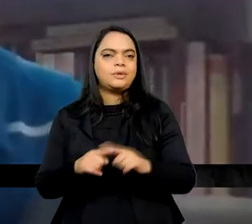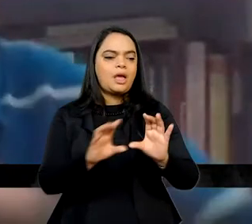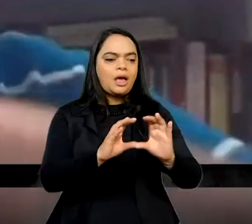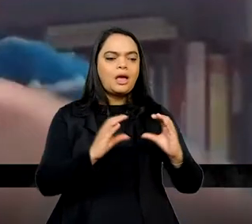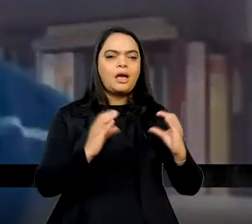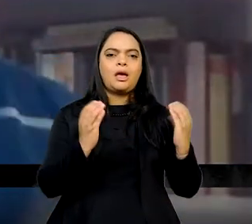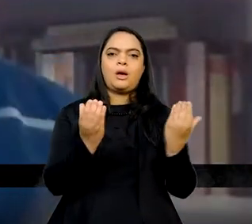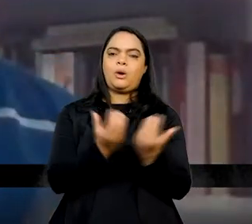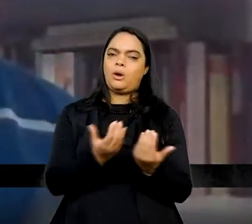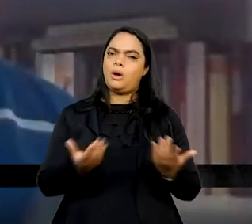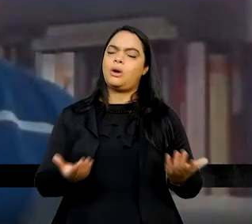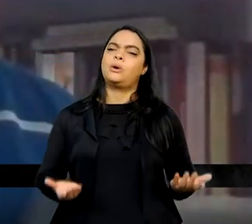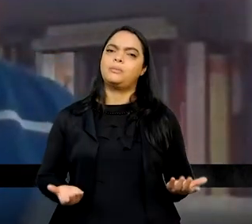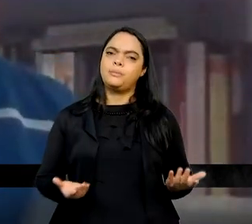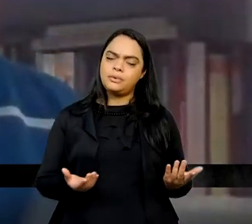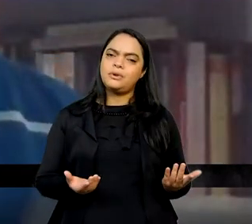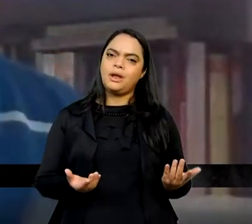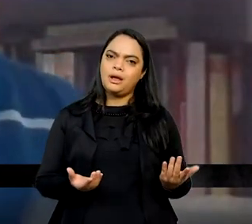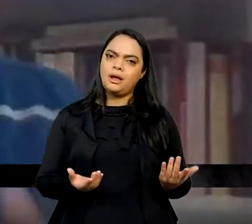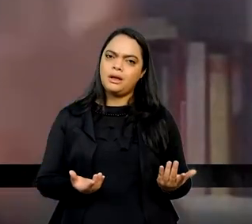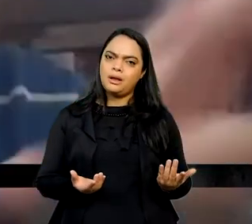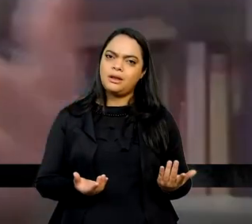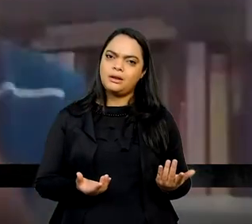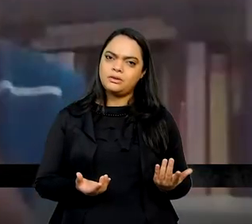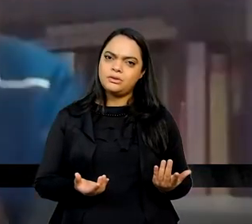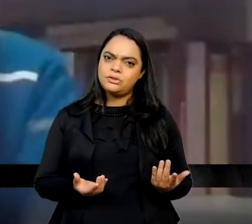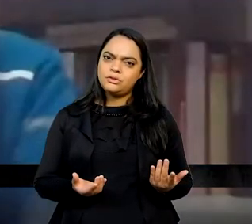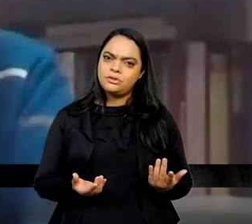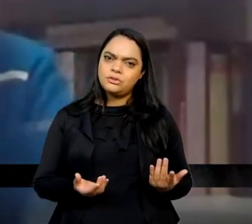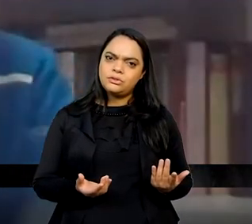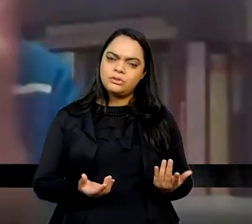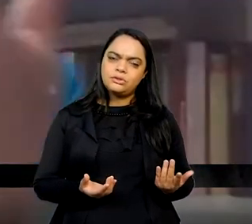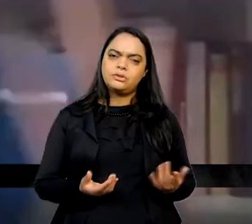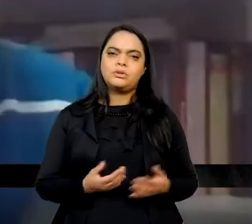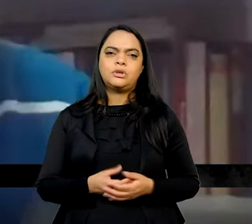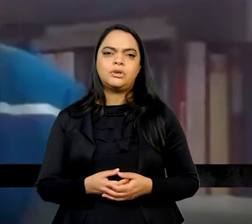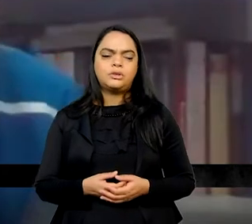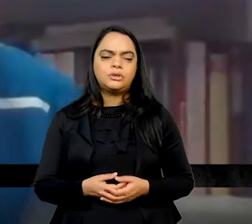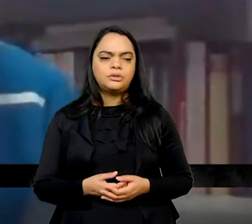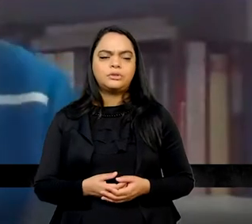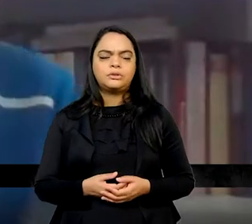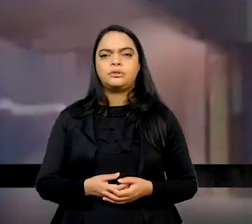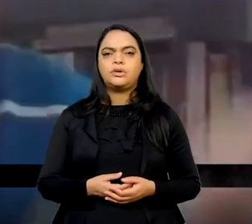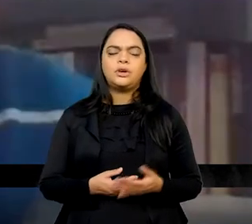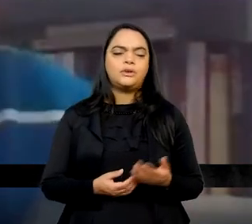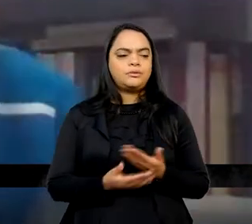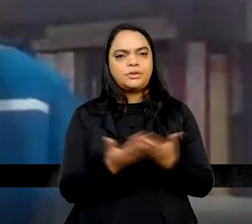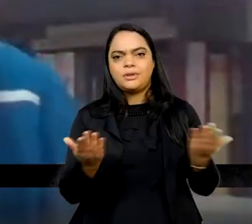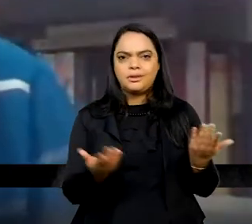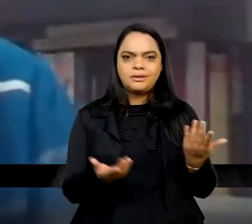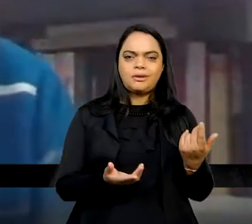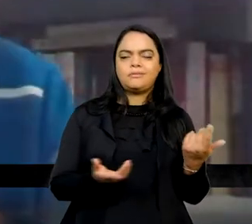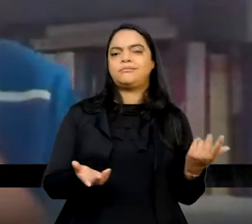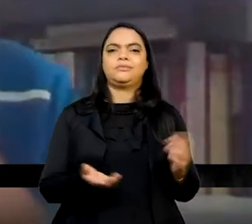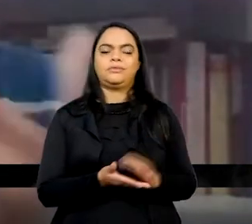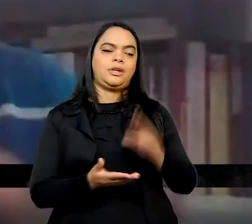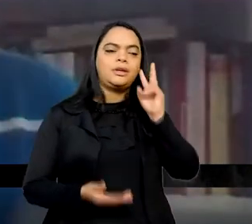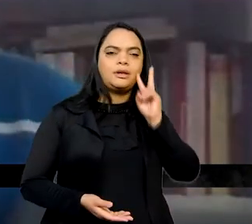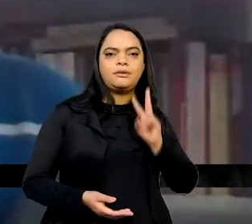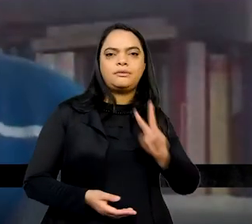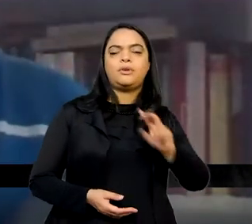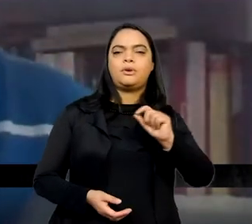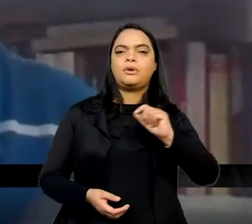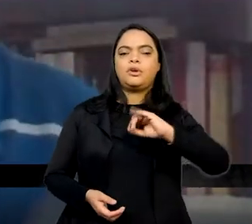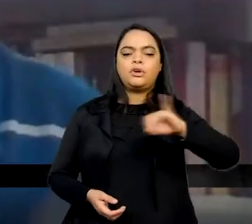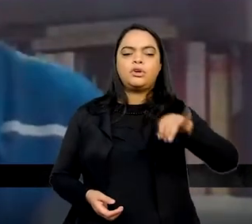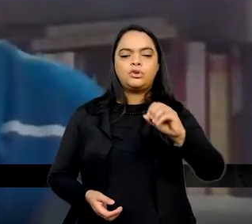onde a maioria eram mulheres. Né? E você que trabalhou o Rodeador, você vai ver uma Joana, né? Ou outras